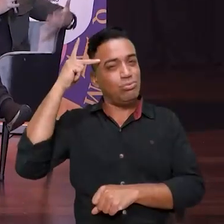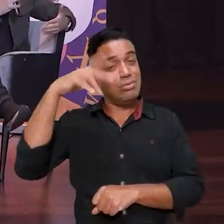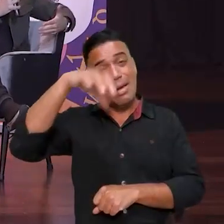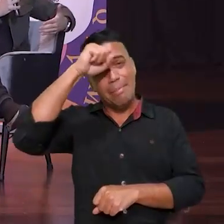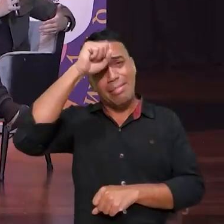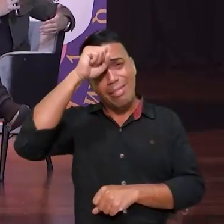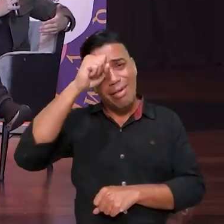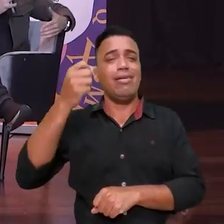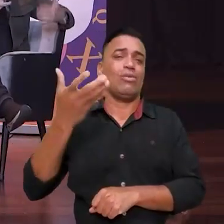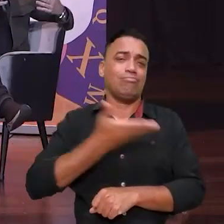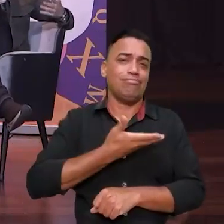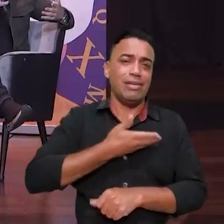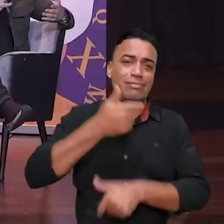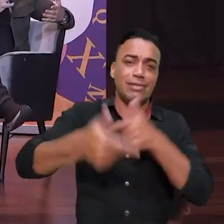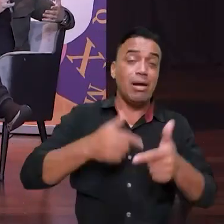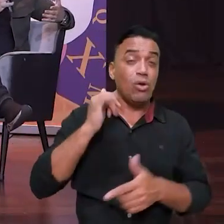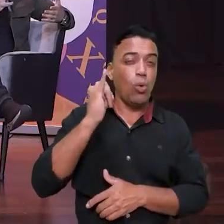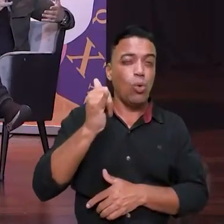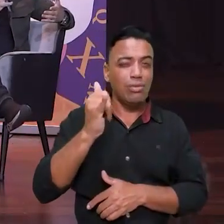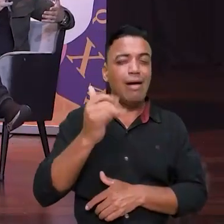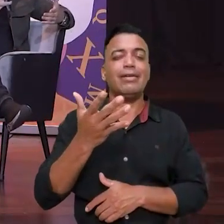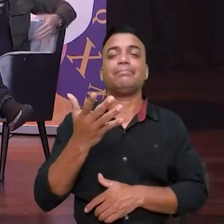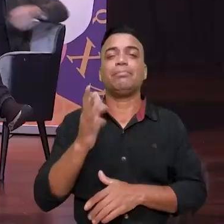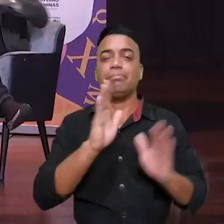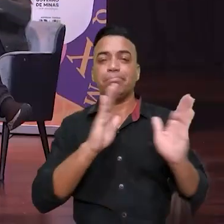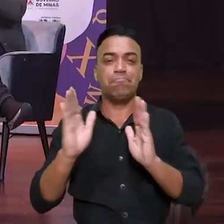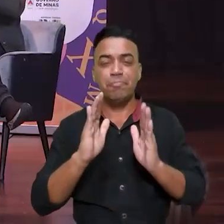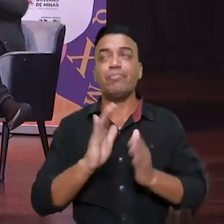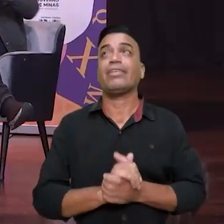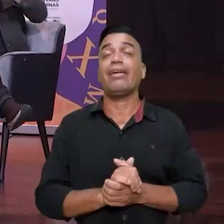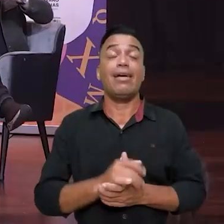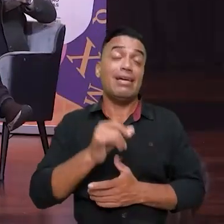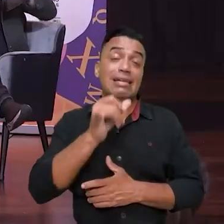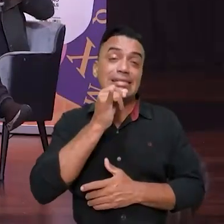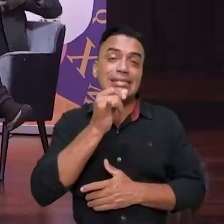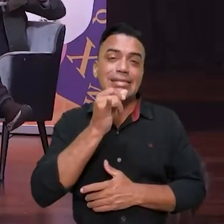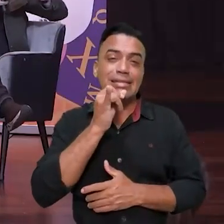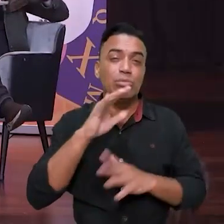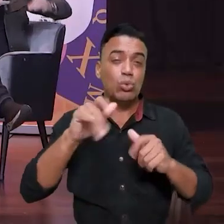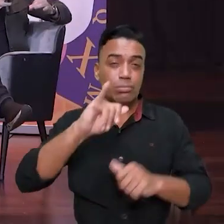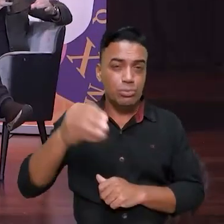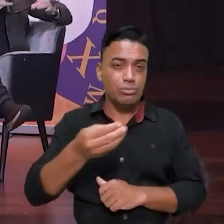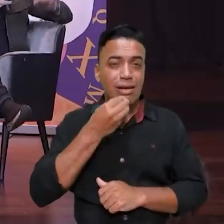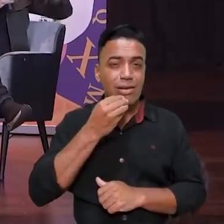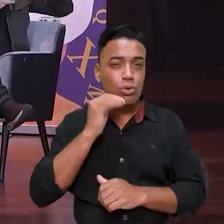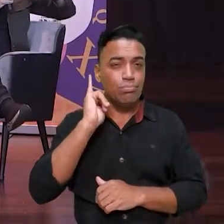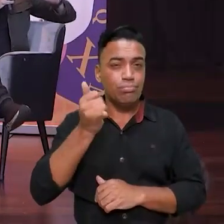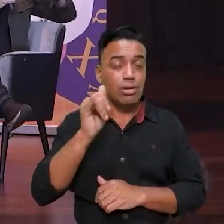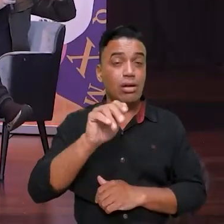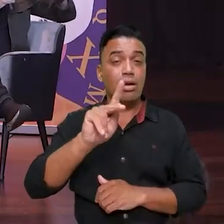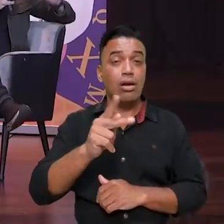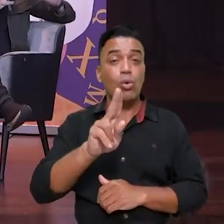com companheiros de trabalho. Quero contar uma passagem para vocês aqui, que é um exemplo que eu, toda oportunidade que tenho, conto.